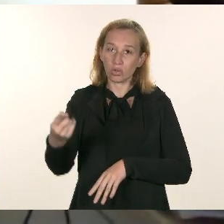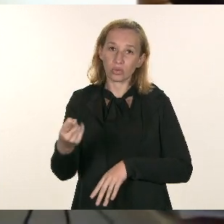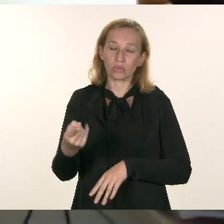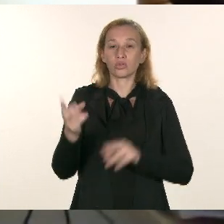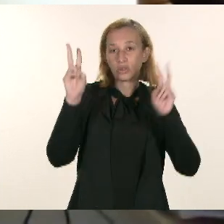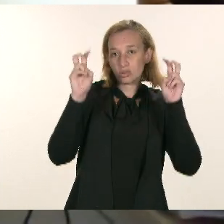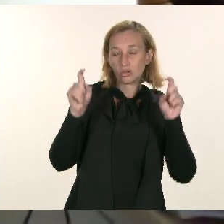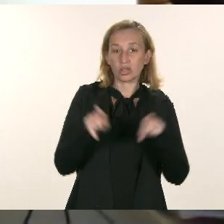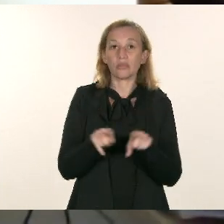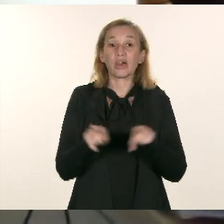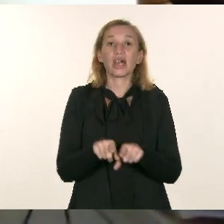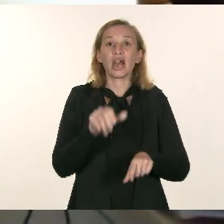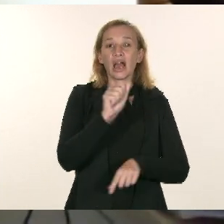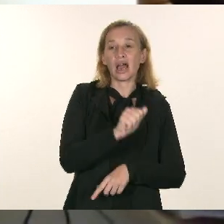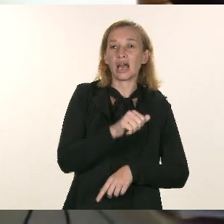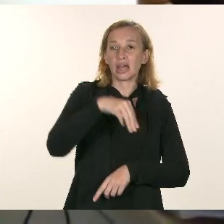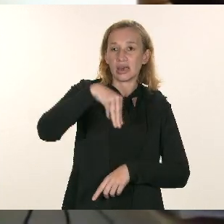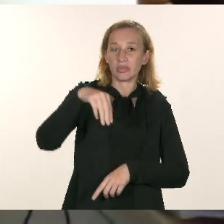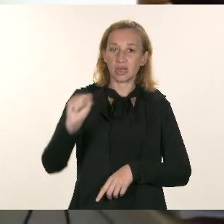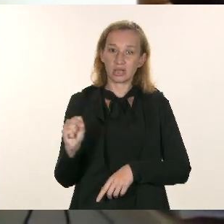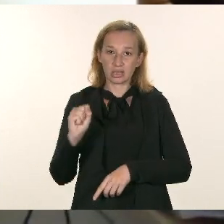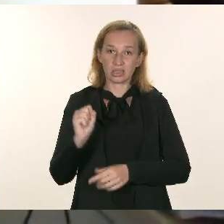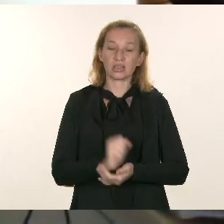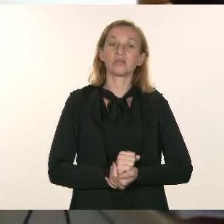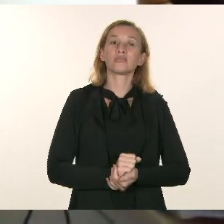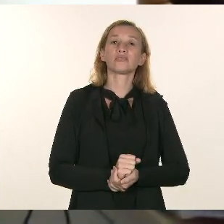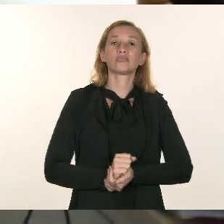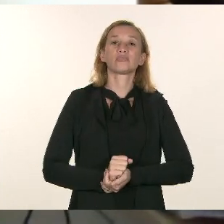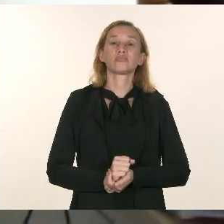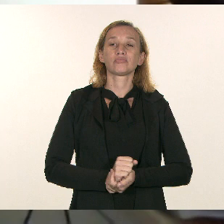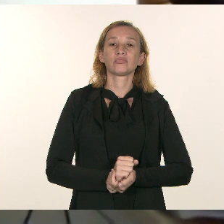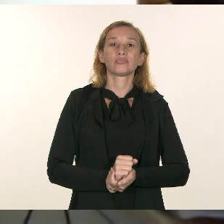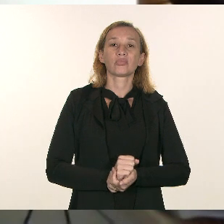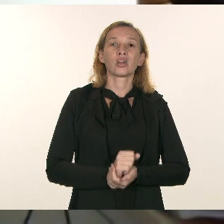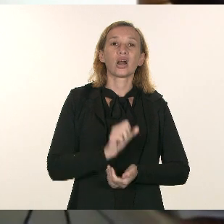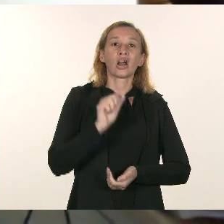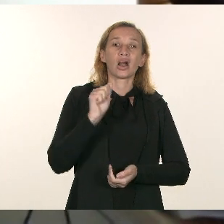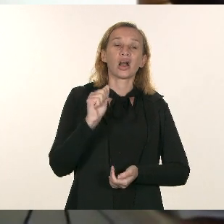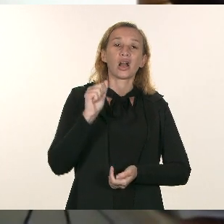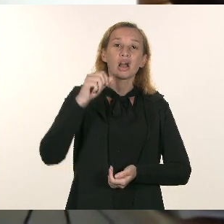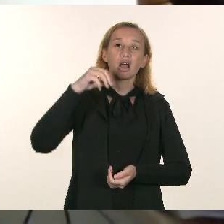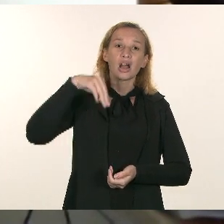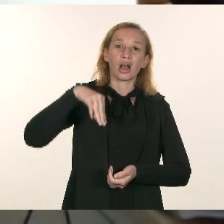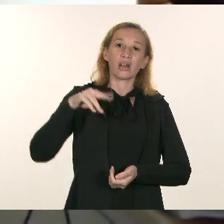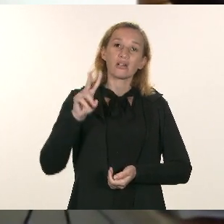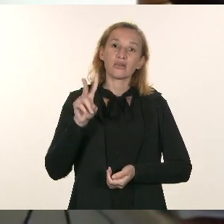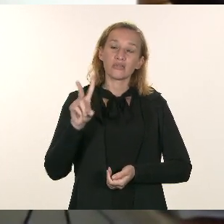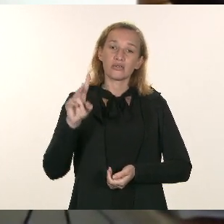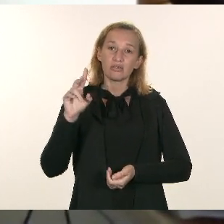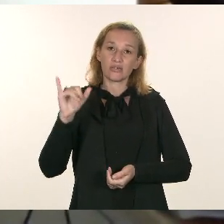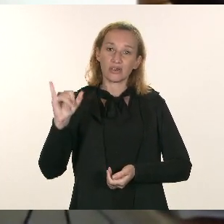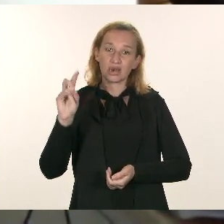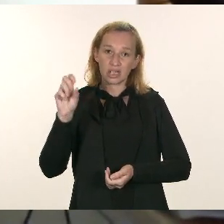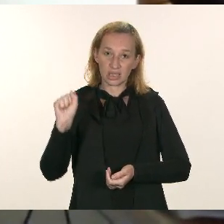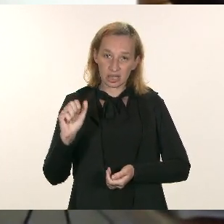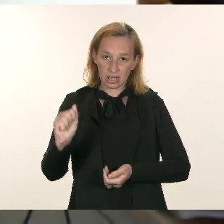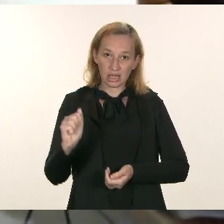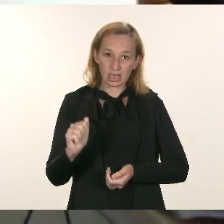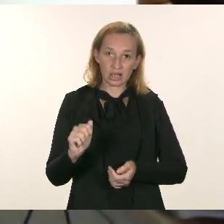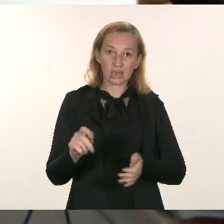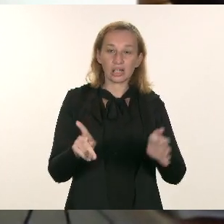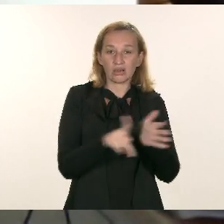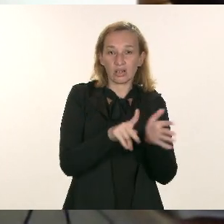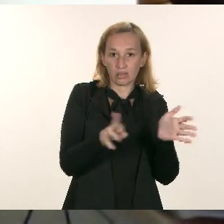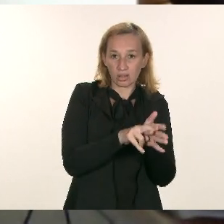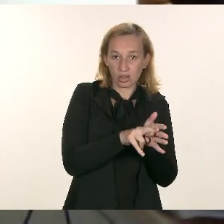A ANS, Agência Nacional de... A Anvisa, desculpa, através da Resolução